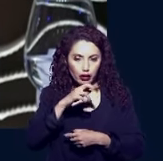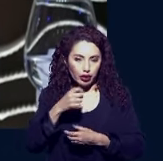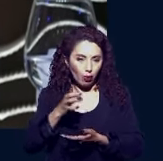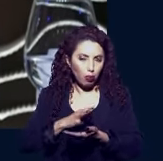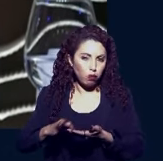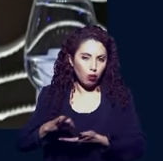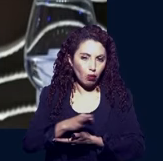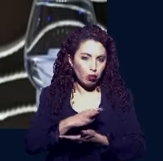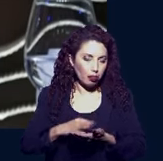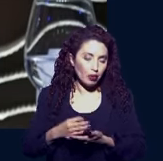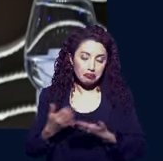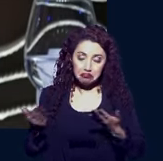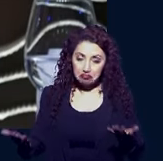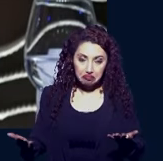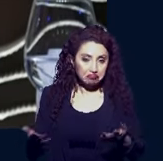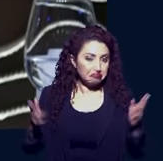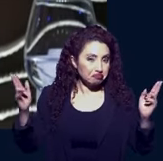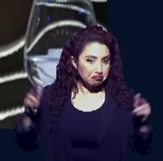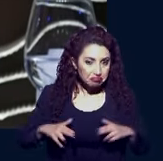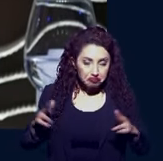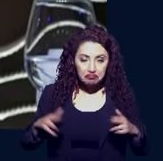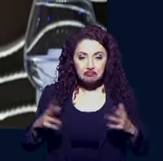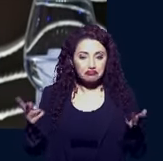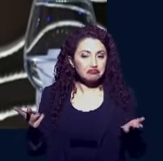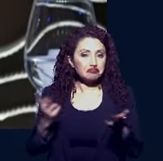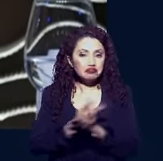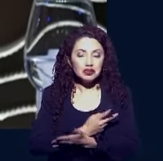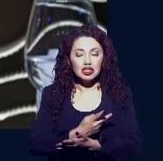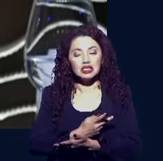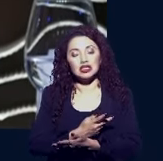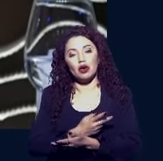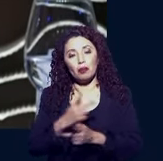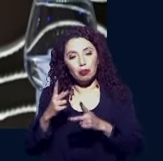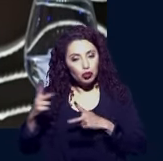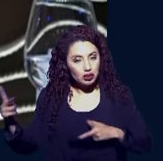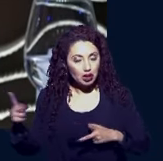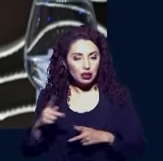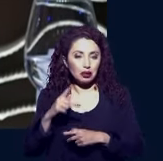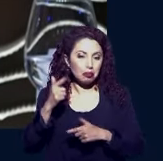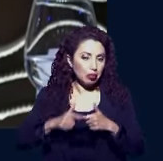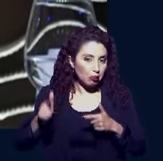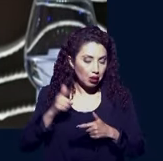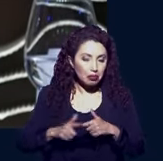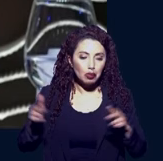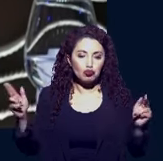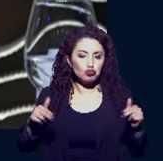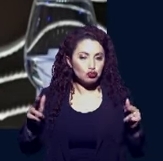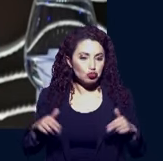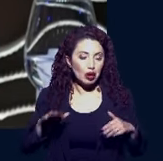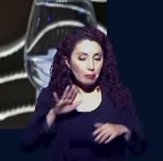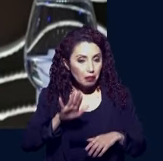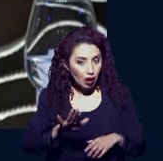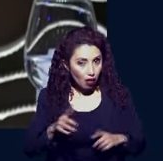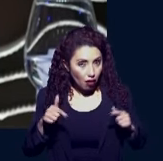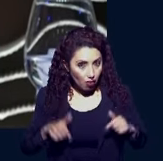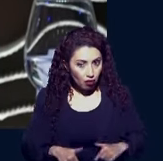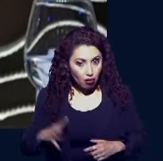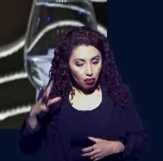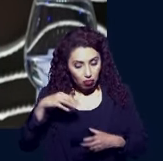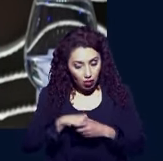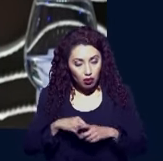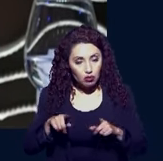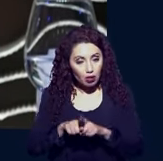eh as nossas proteínas terem problemas mas nós eh temos aqui dentro e lá